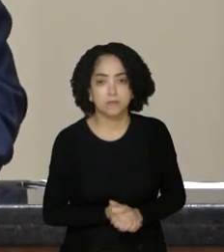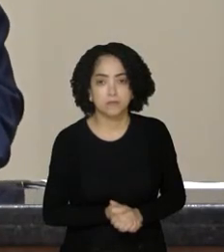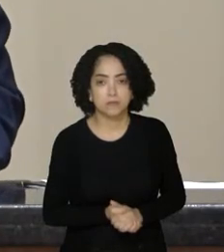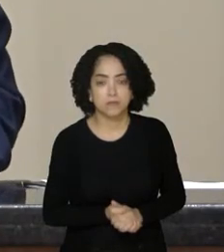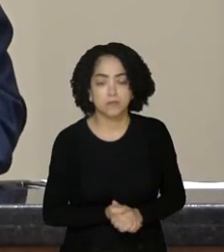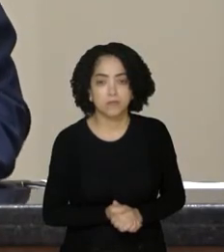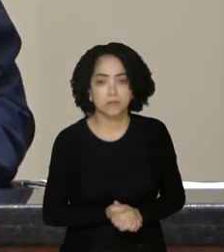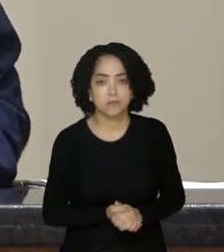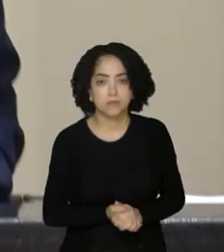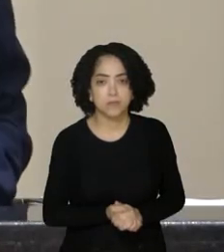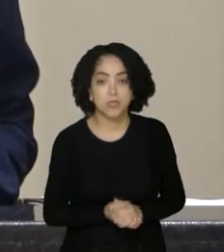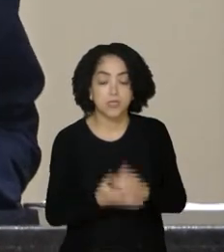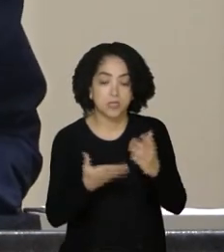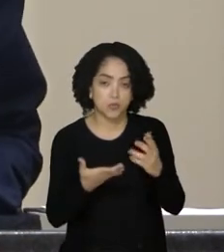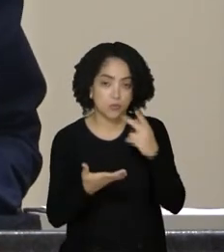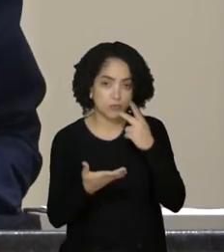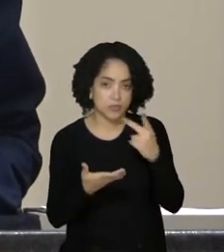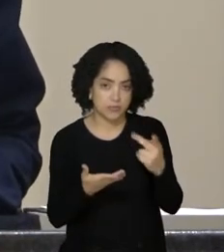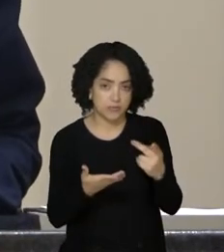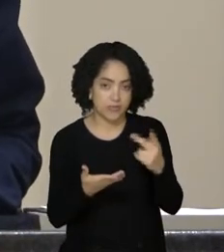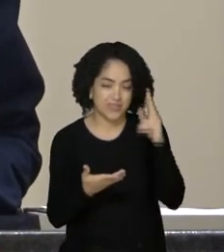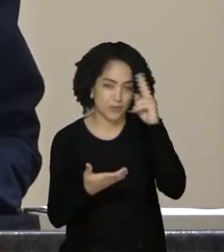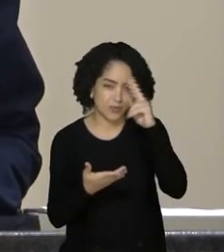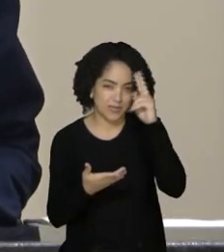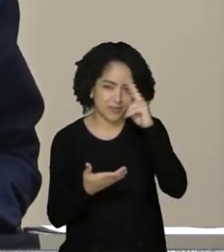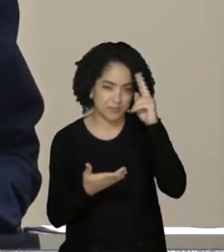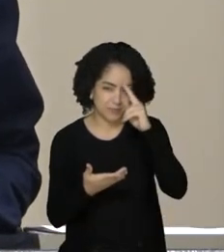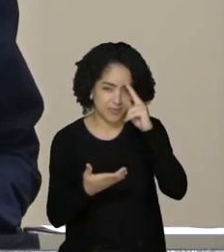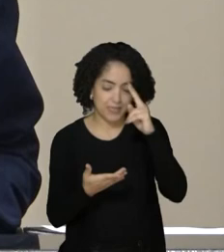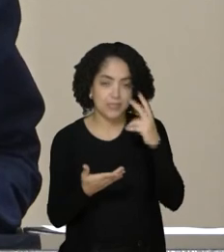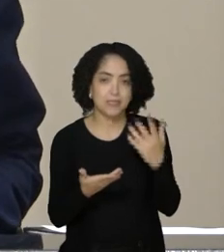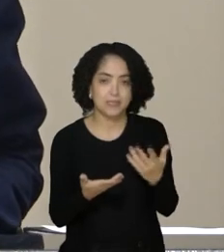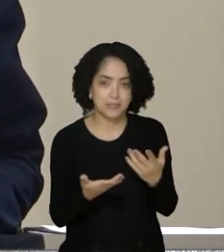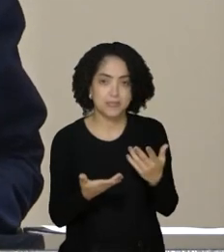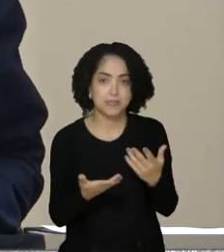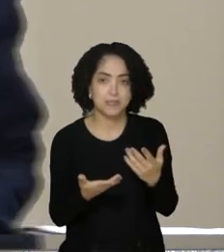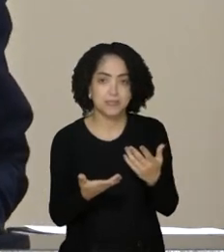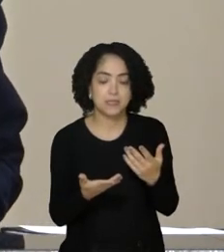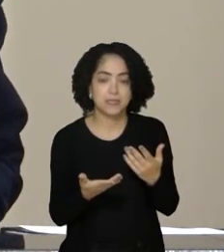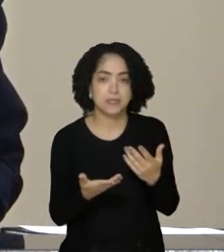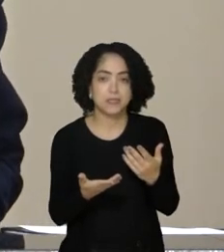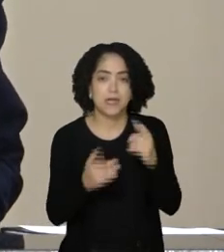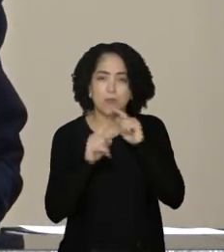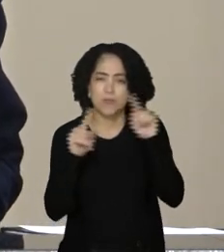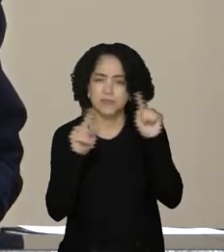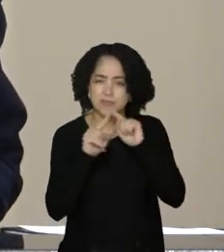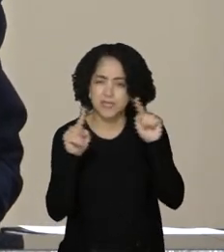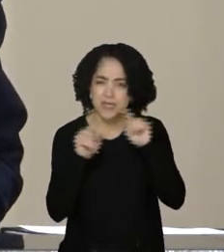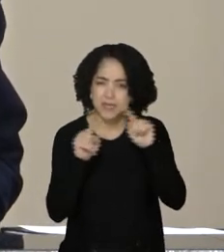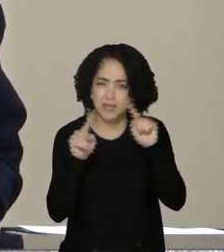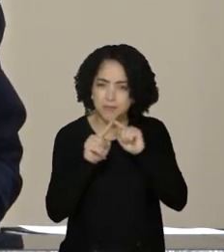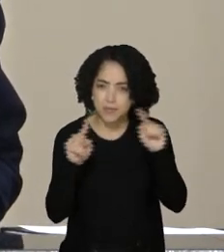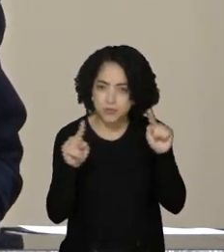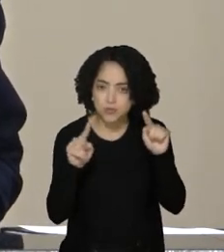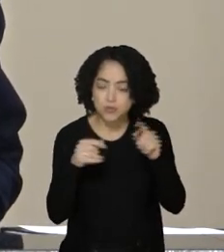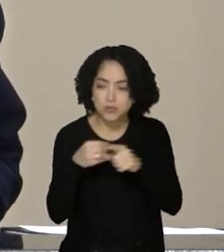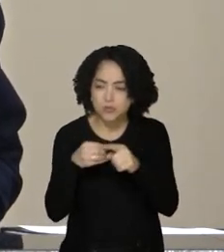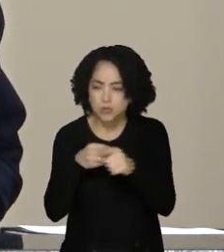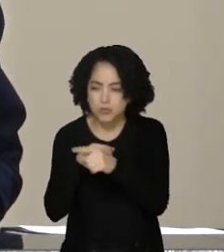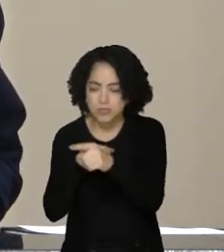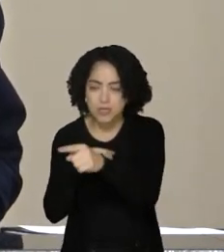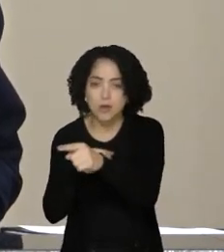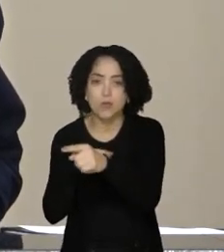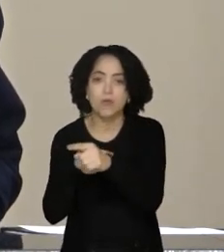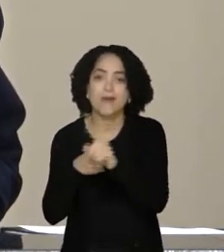falando eu me lembrei que nessa caminhada uma das grandes reclamações pelo interior Era exatamente